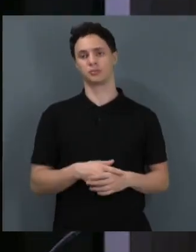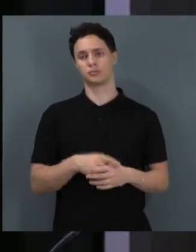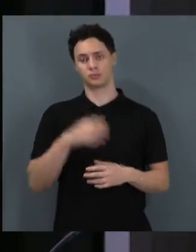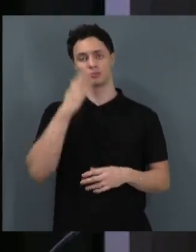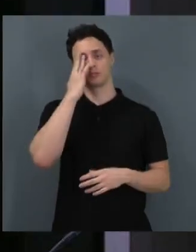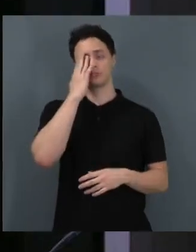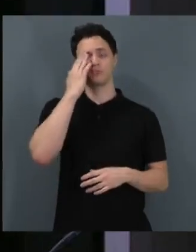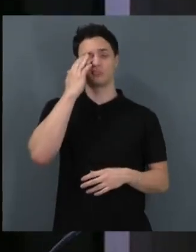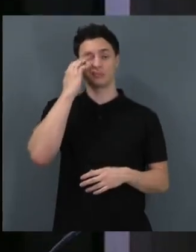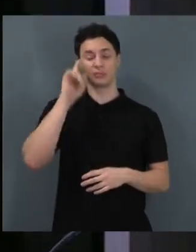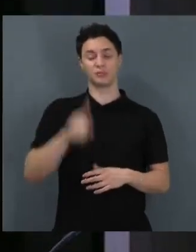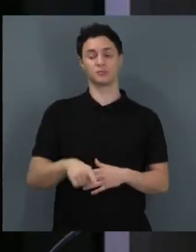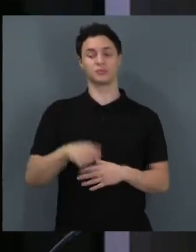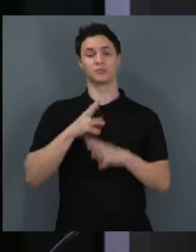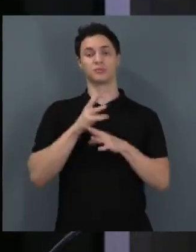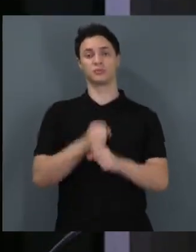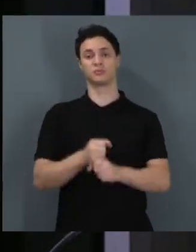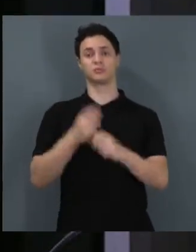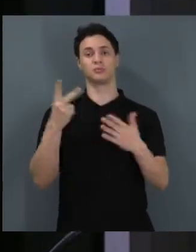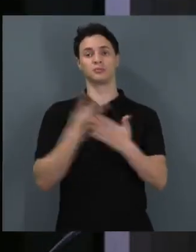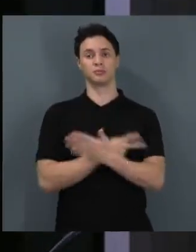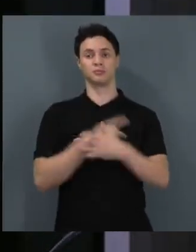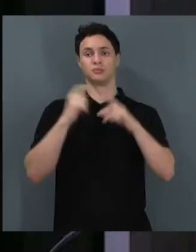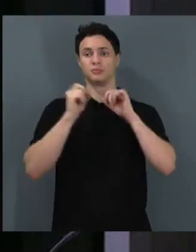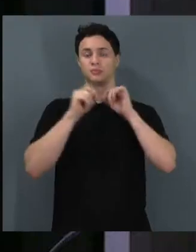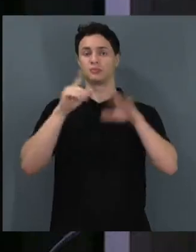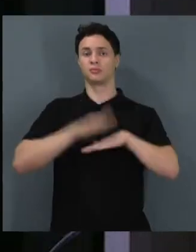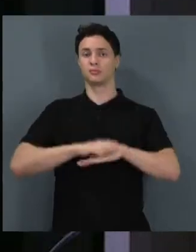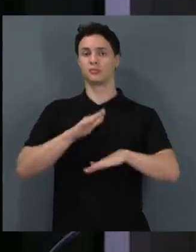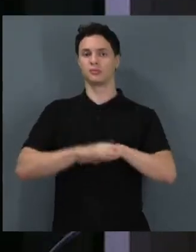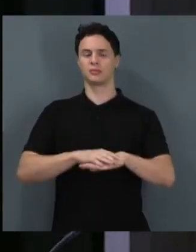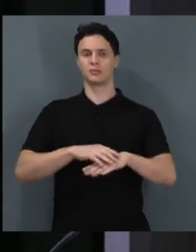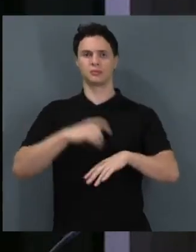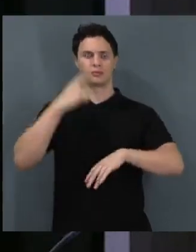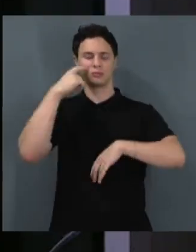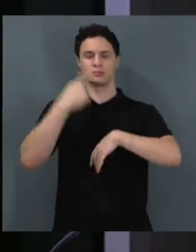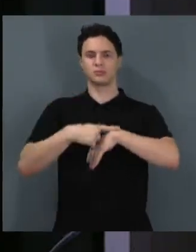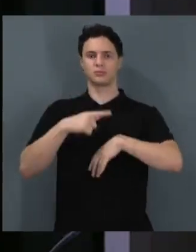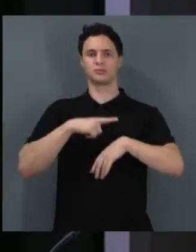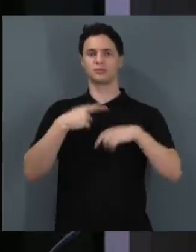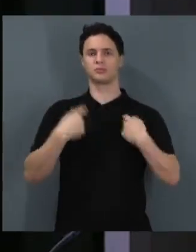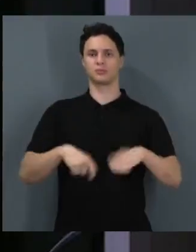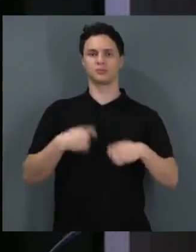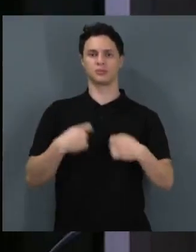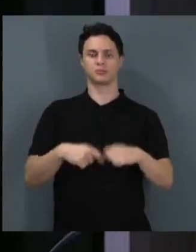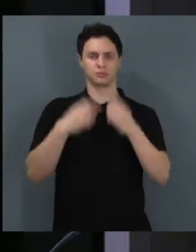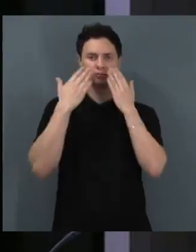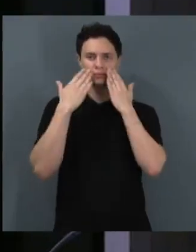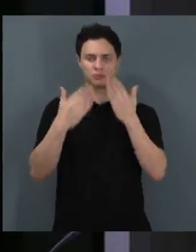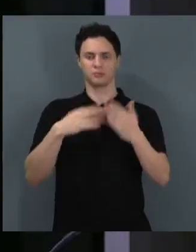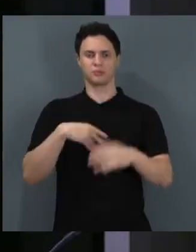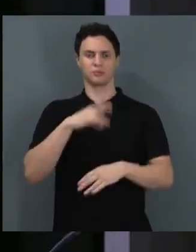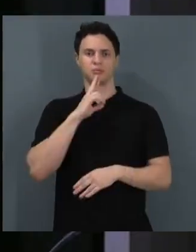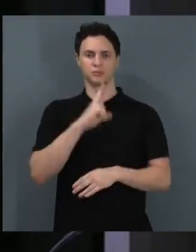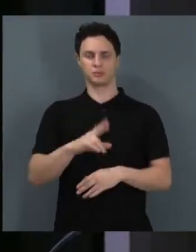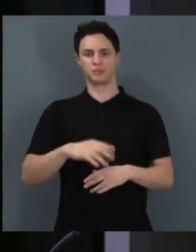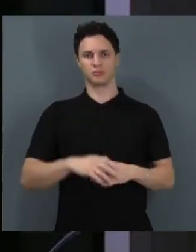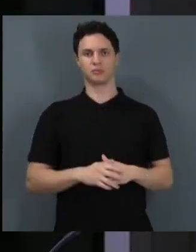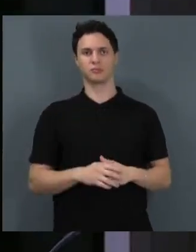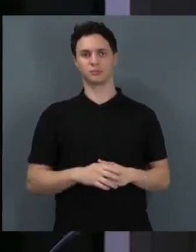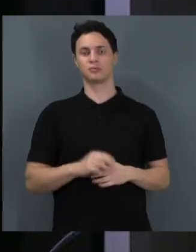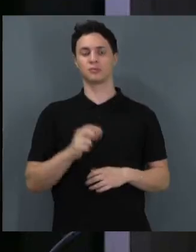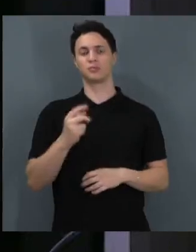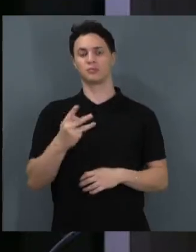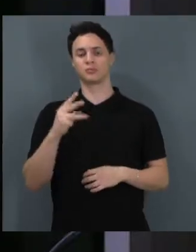né? Eles estão sobrestados pelo imediatismo da necessidade de se apresentar resultados.